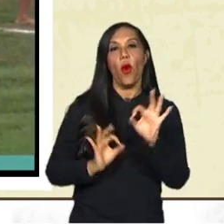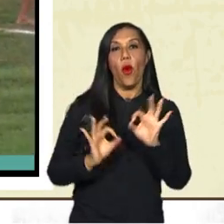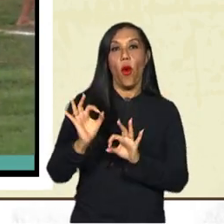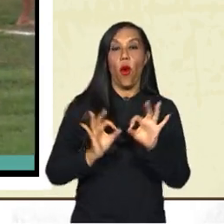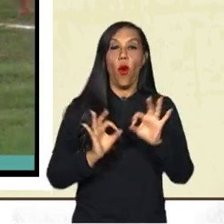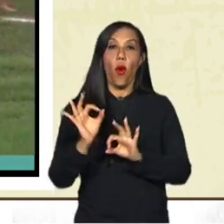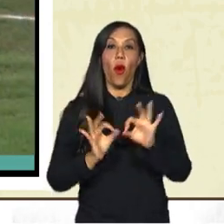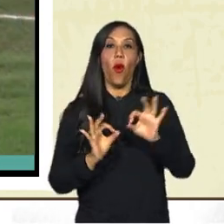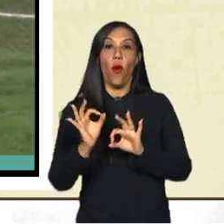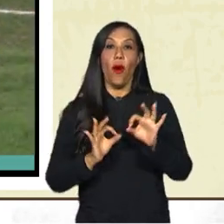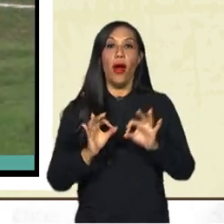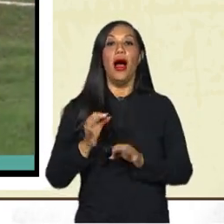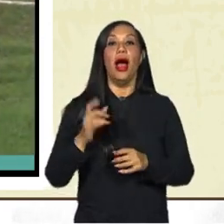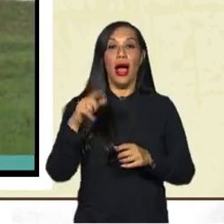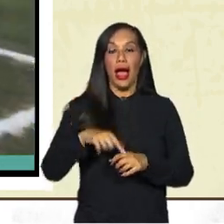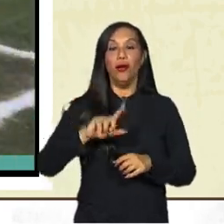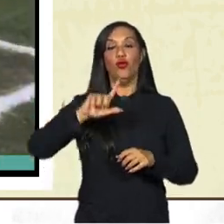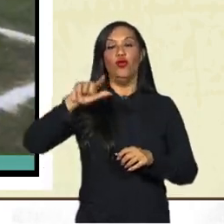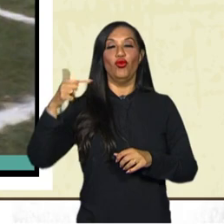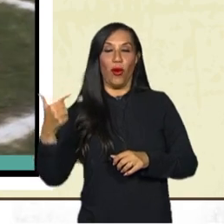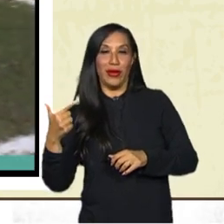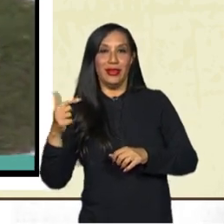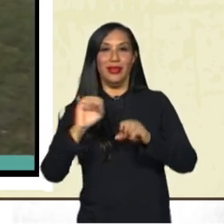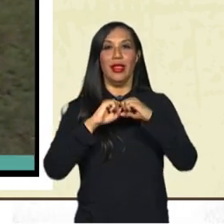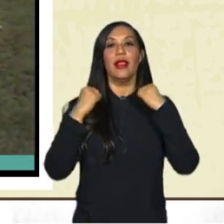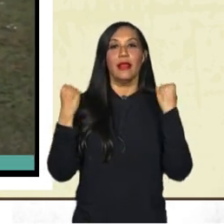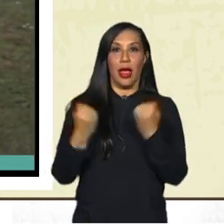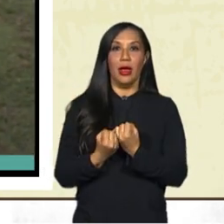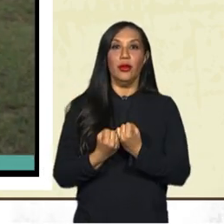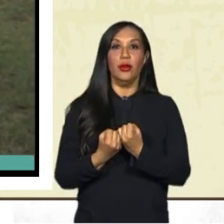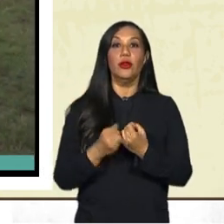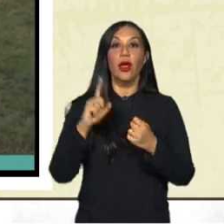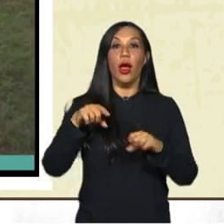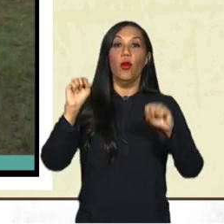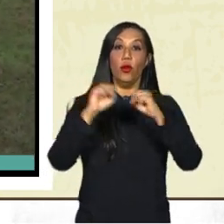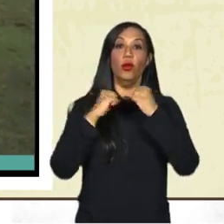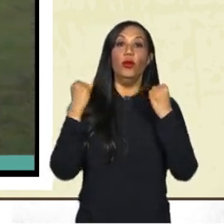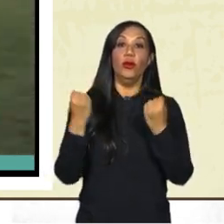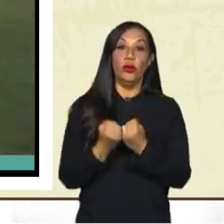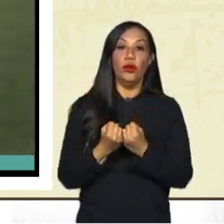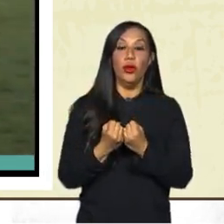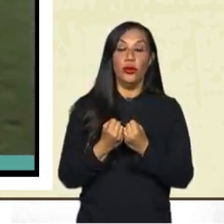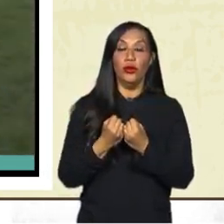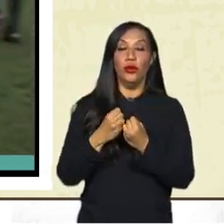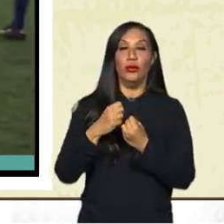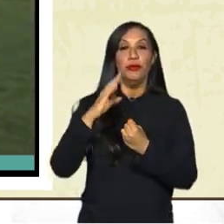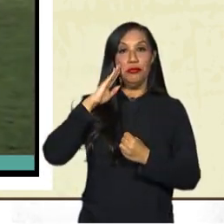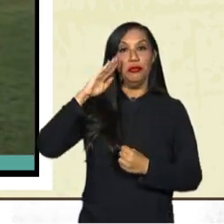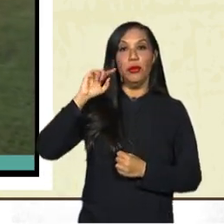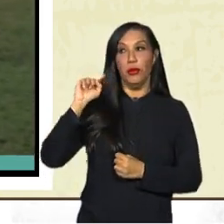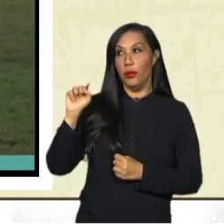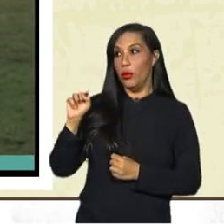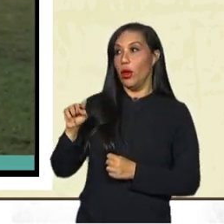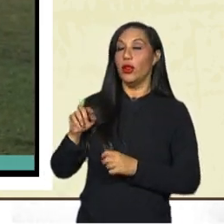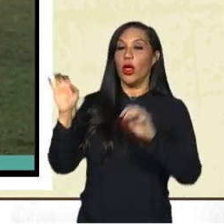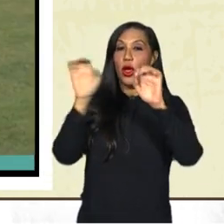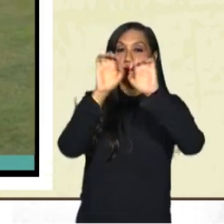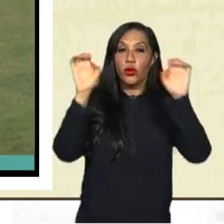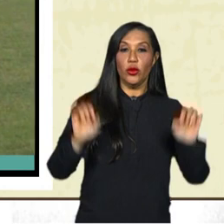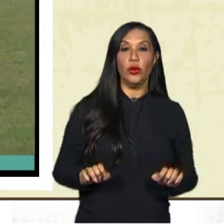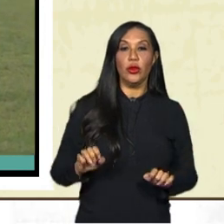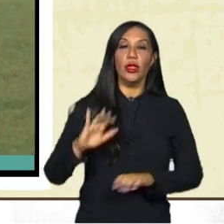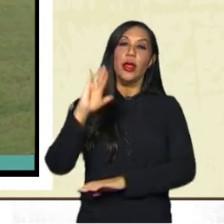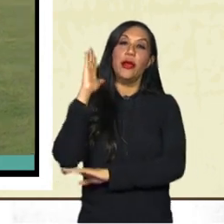o Raulino de Oliveira 2, que é o estádio de andaime, as estruturas e